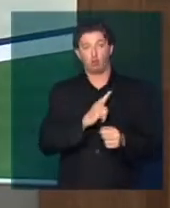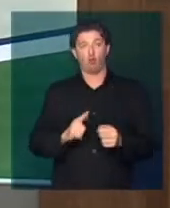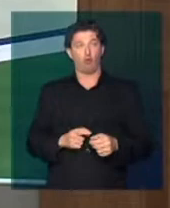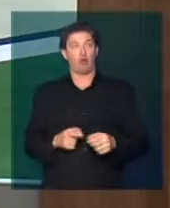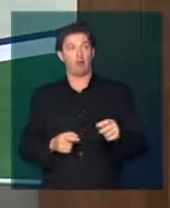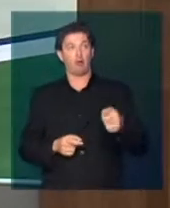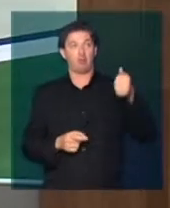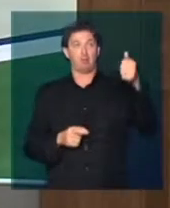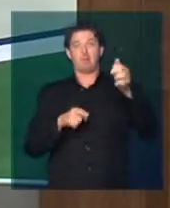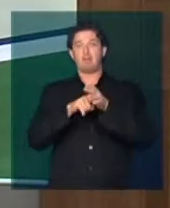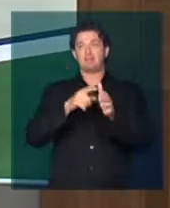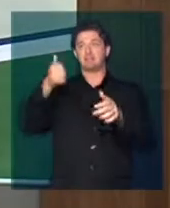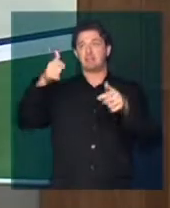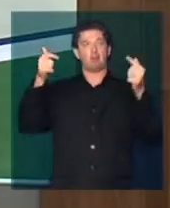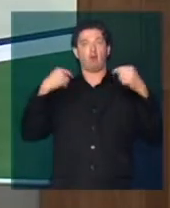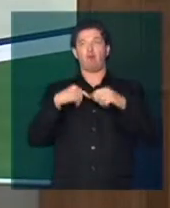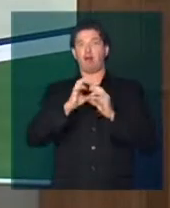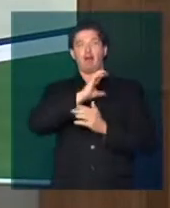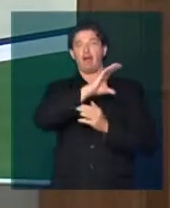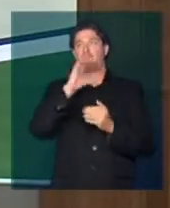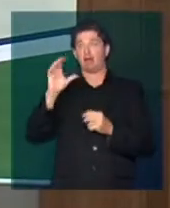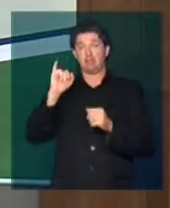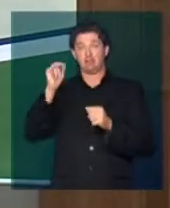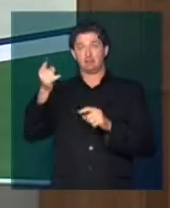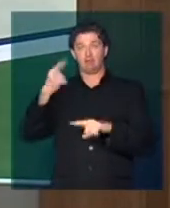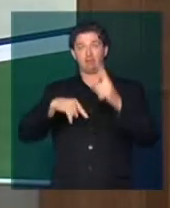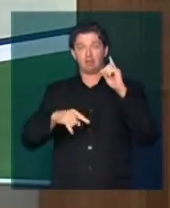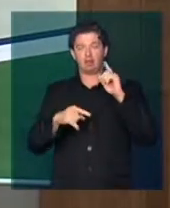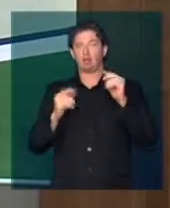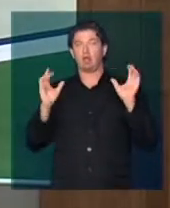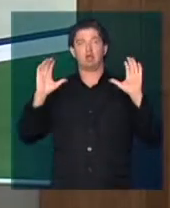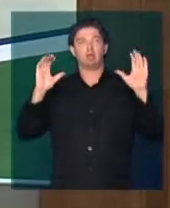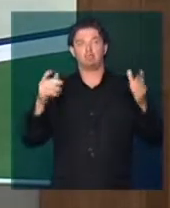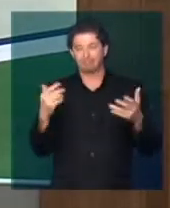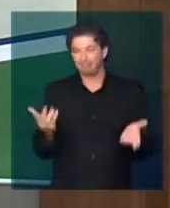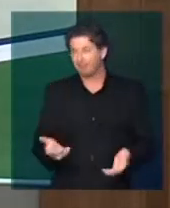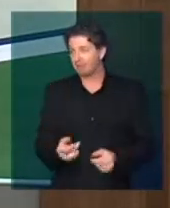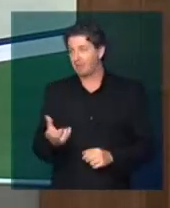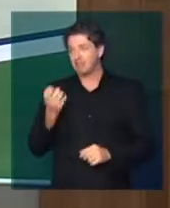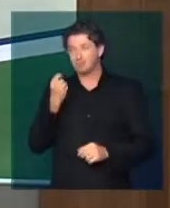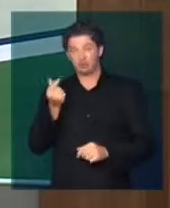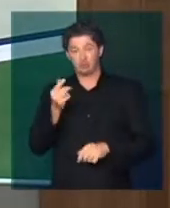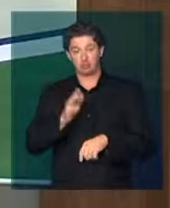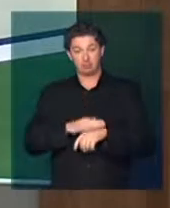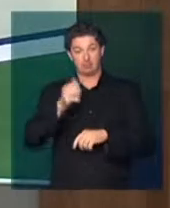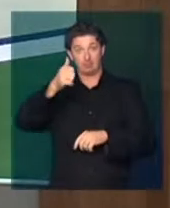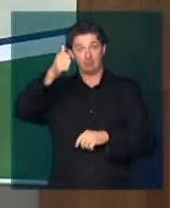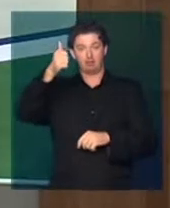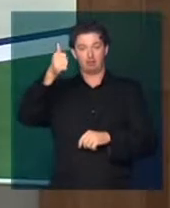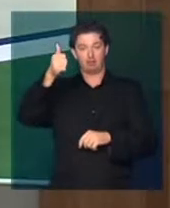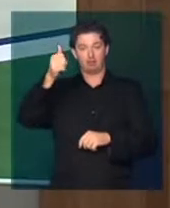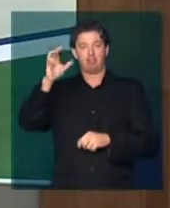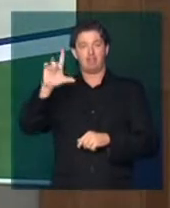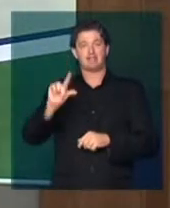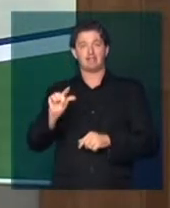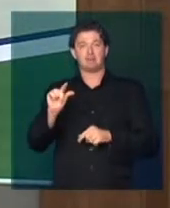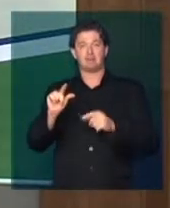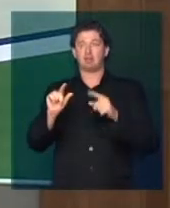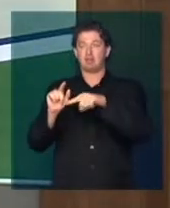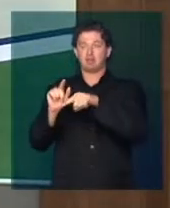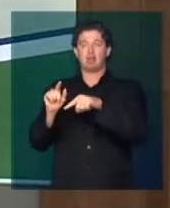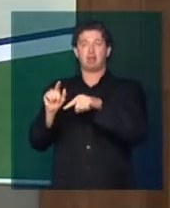lugar nas pesquisas. Mas se a pesquisa se inverte, aí aquele que estava recebendo mais estava em primeiro lugar, passa a receber menos, e o que